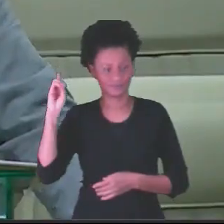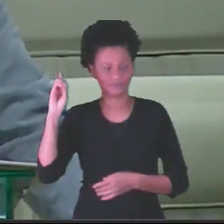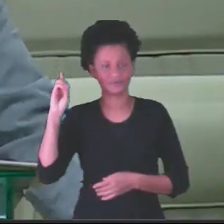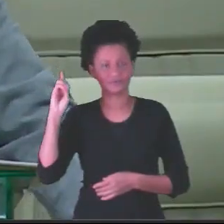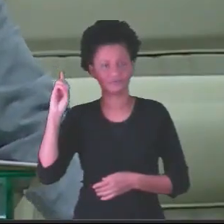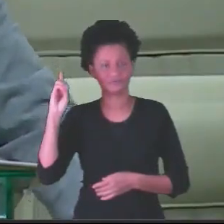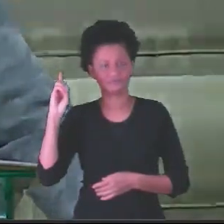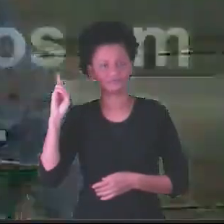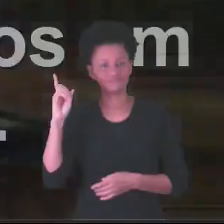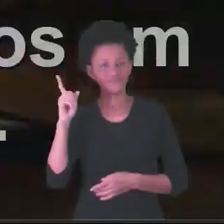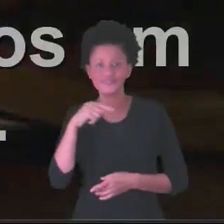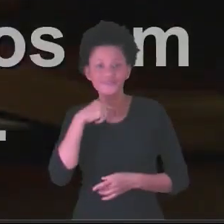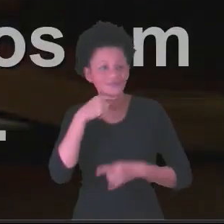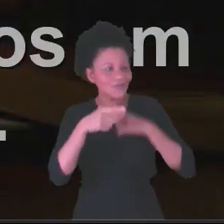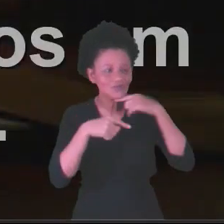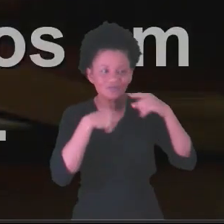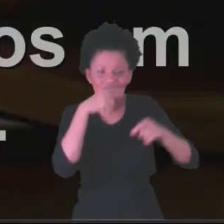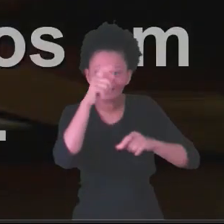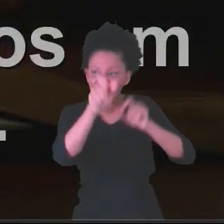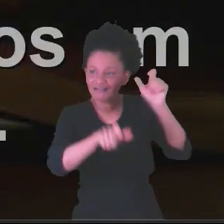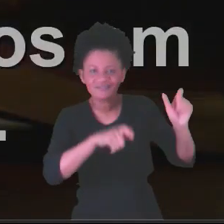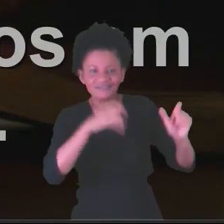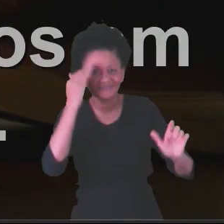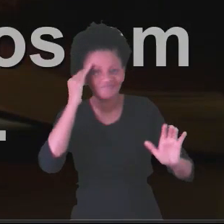o que ninguém consegue entender